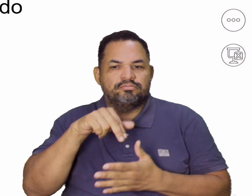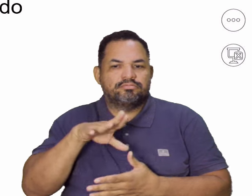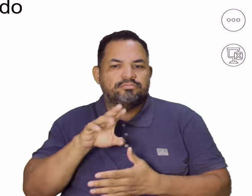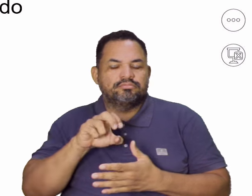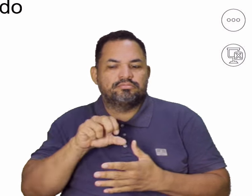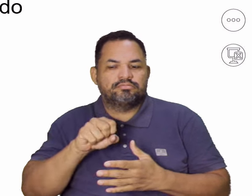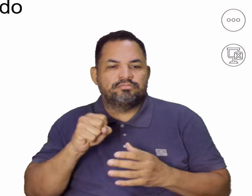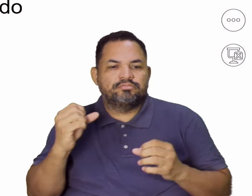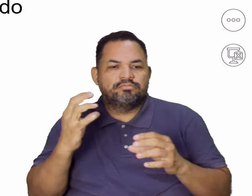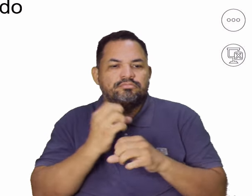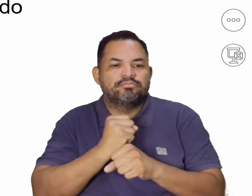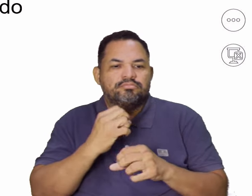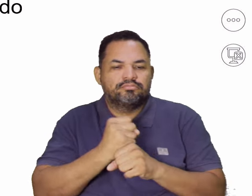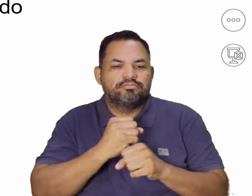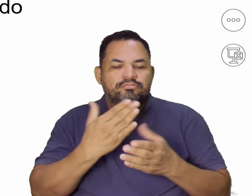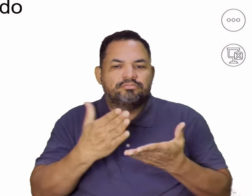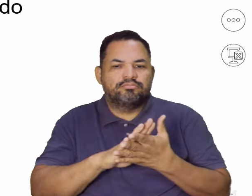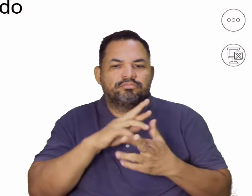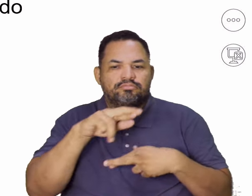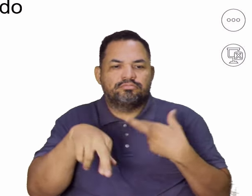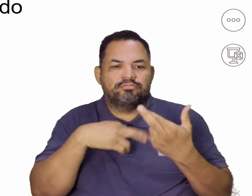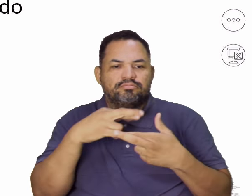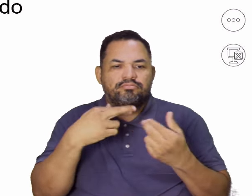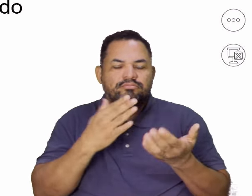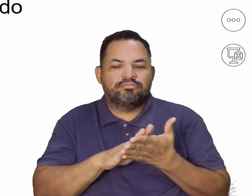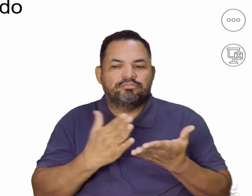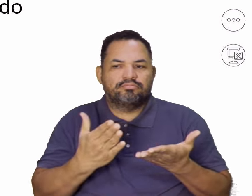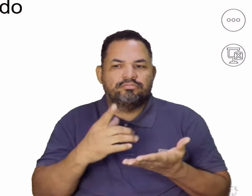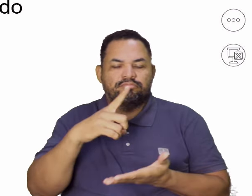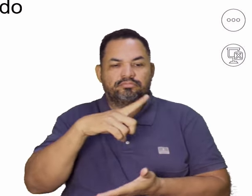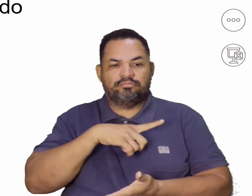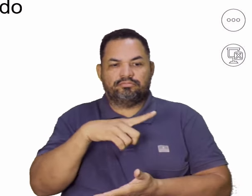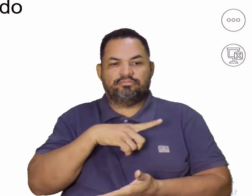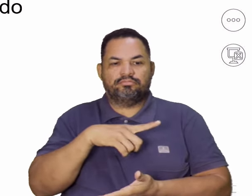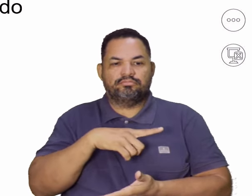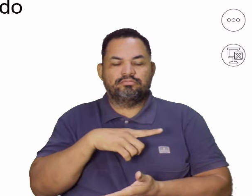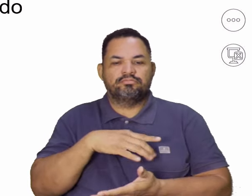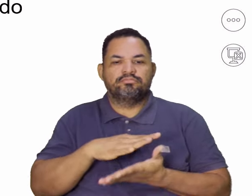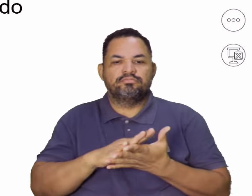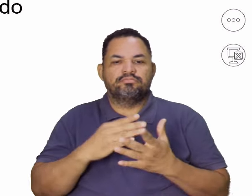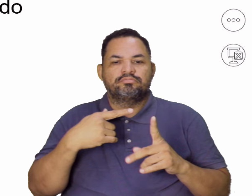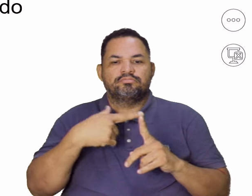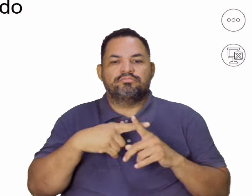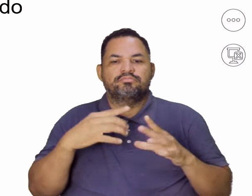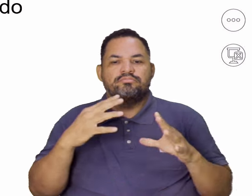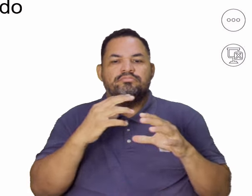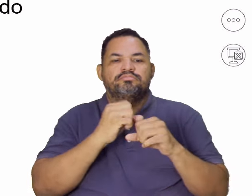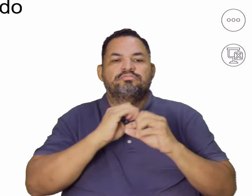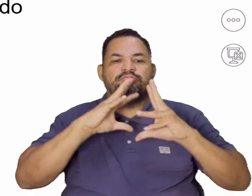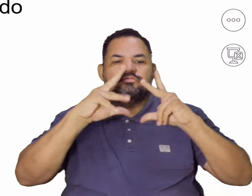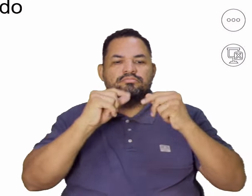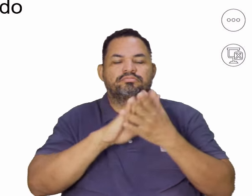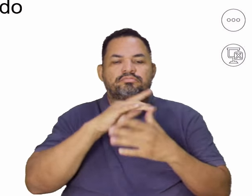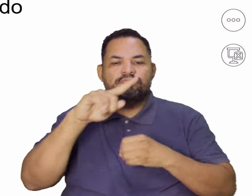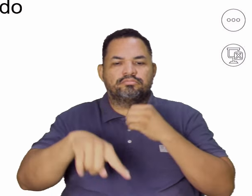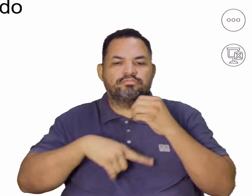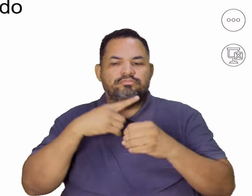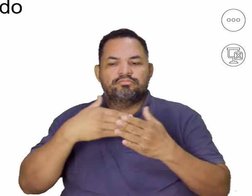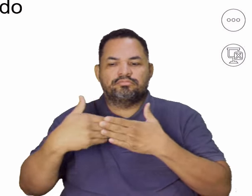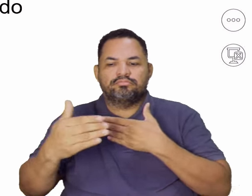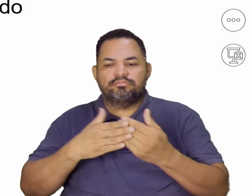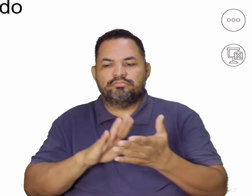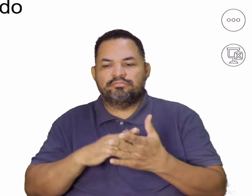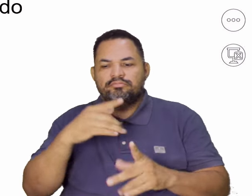químicos quando estão participando de uma reação envolve a soma dos noxos e todos os átomos de